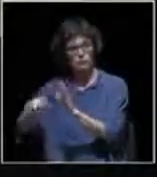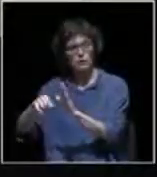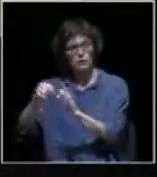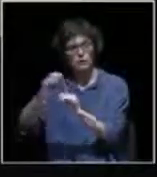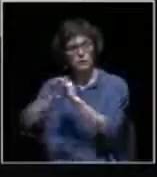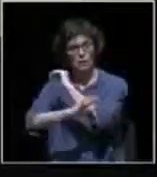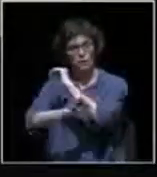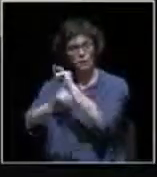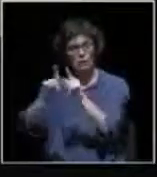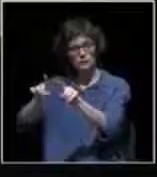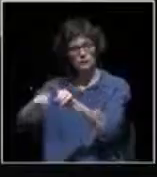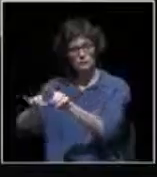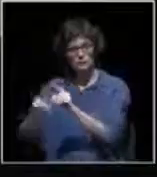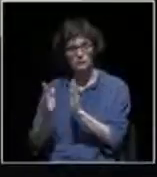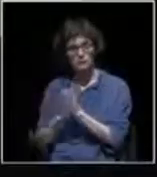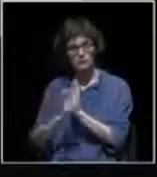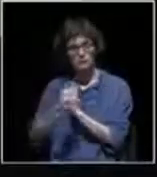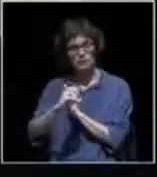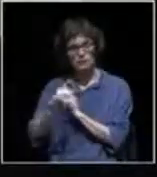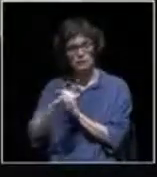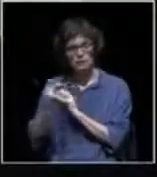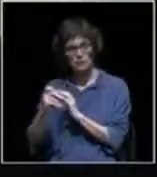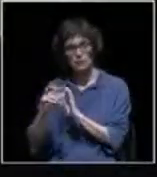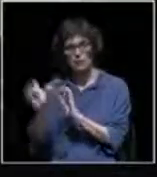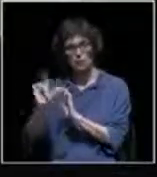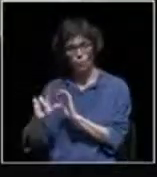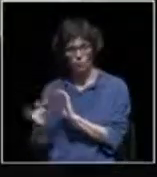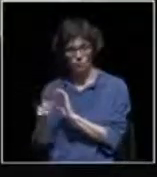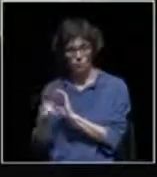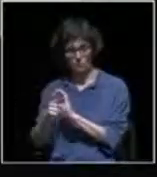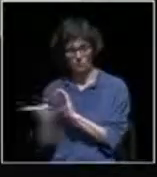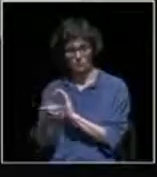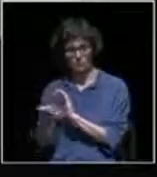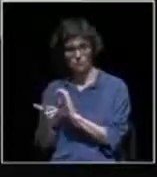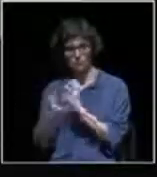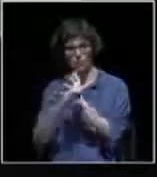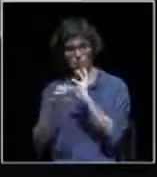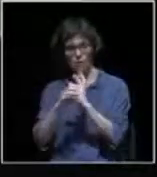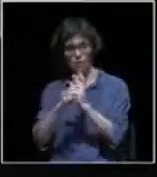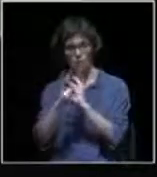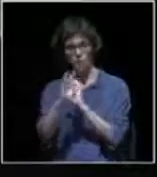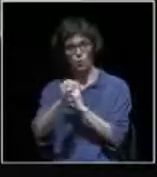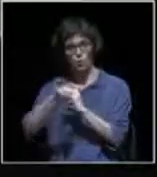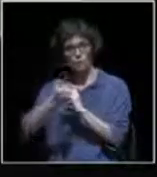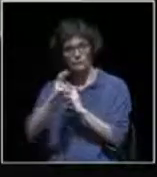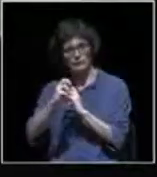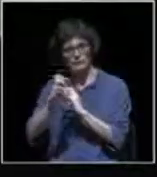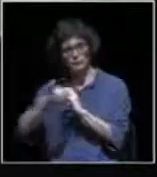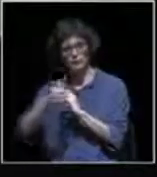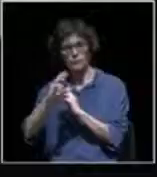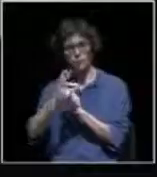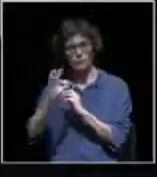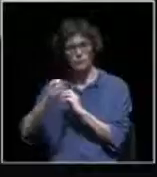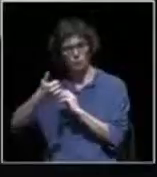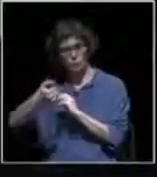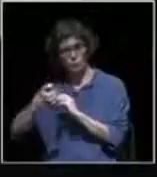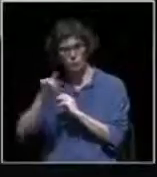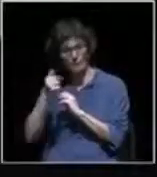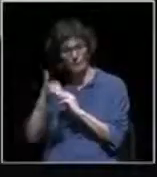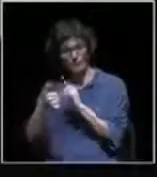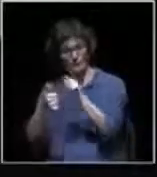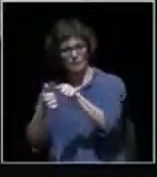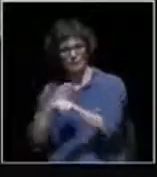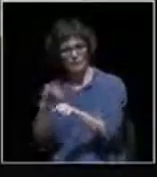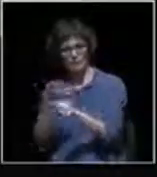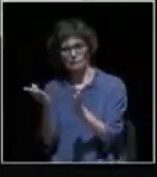freguesias diferentes, como Santa Clara e Lumiar, no caso destas duas carreiras, números 43B e 44B, elas nem sequer